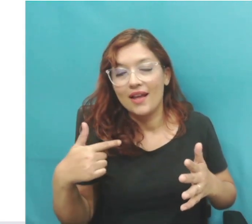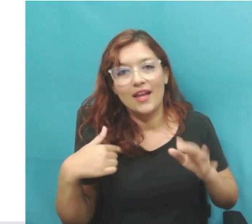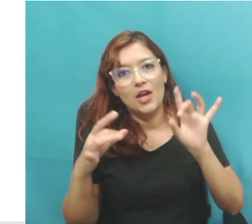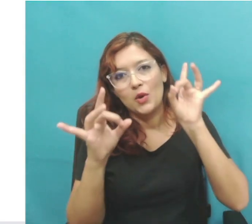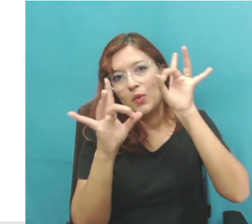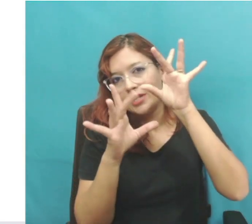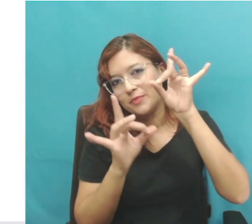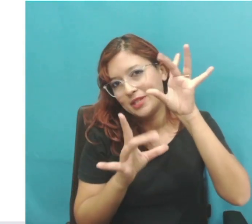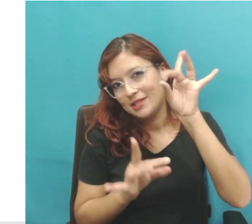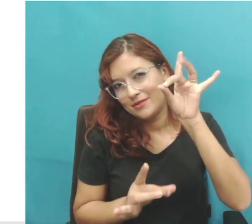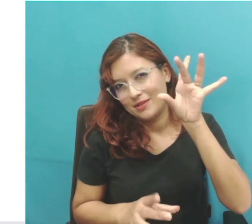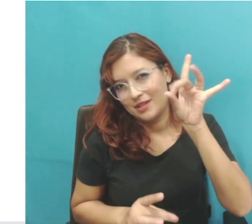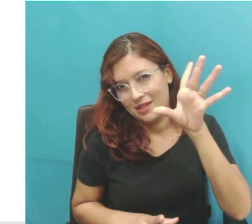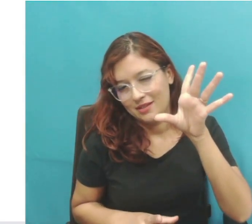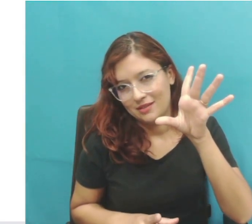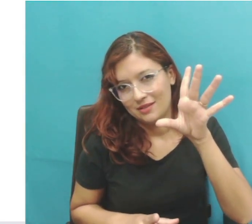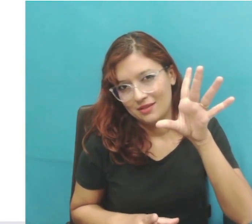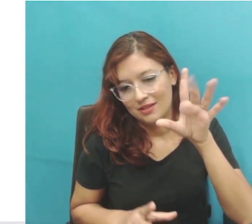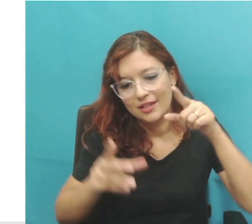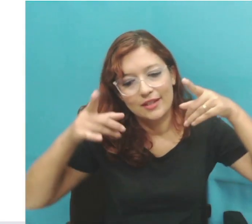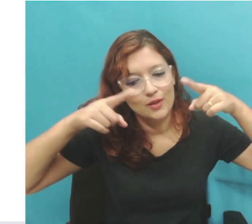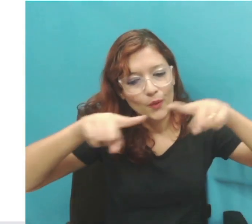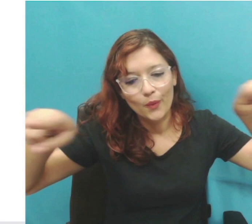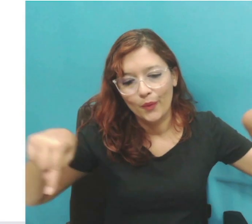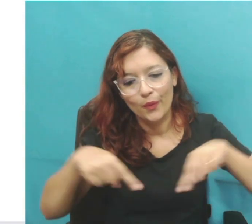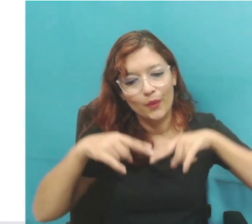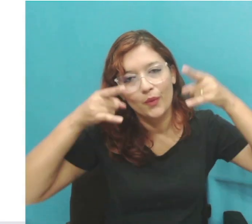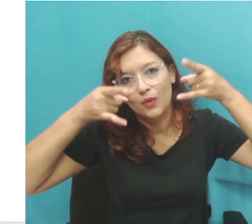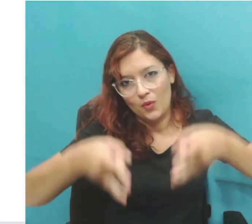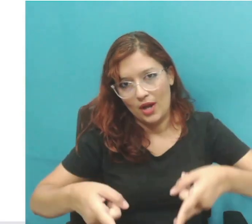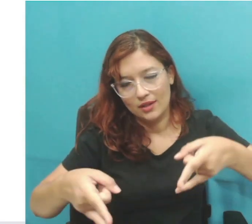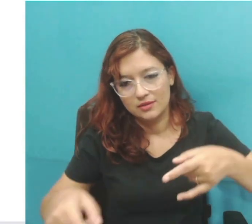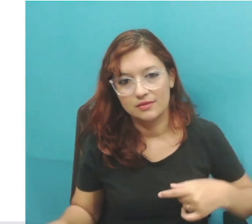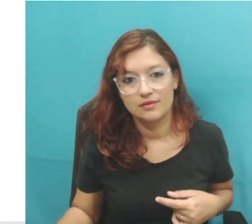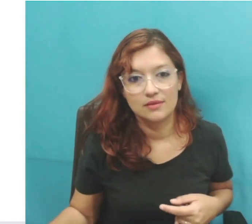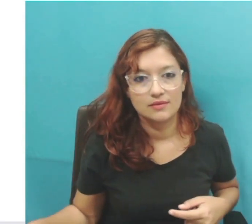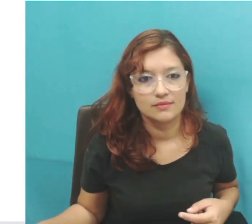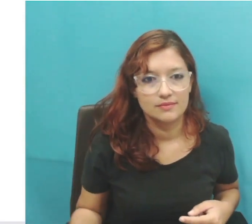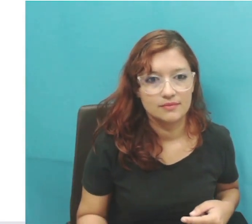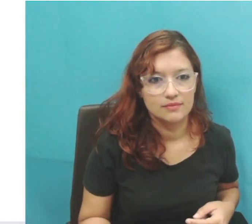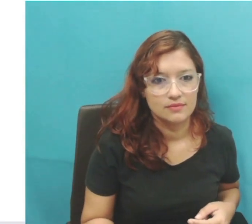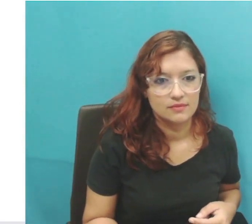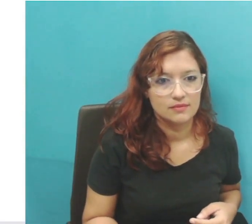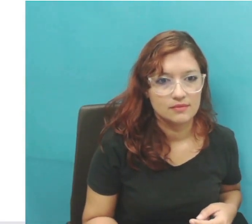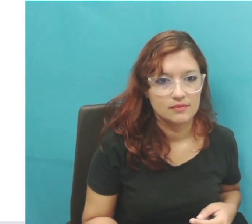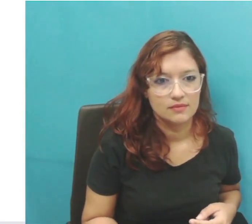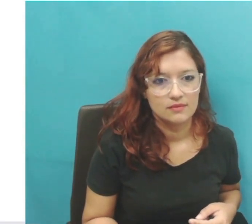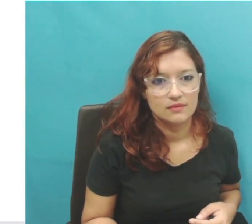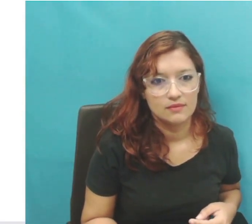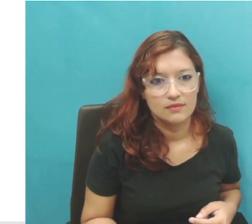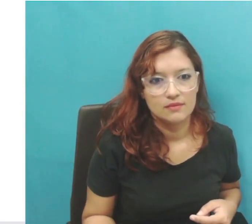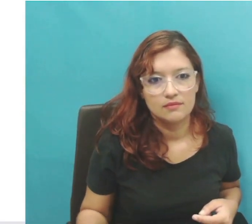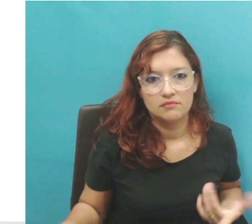bagunça. Então, eu já especifiquei do que eu tô falando. É o quarto.